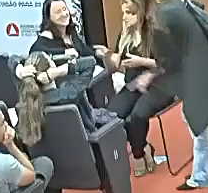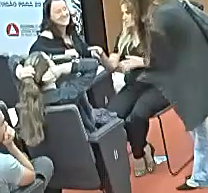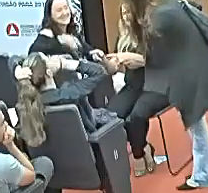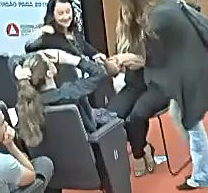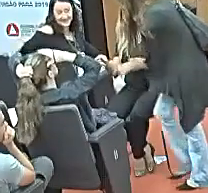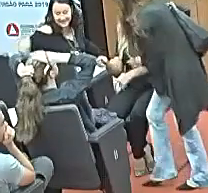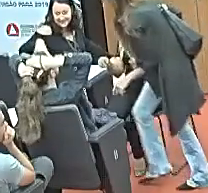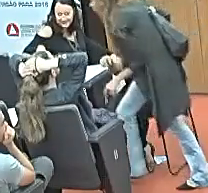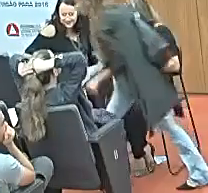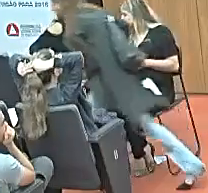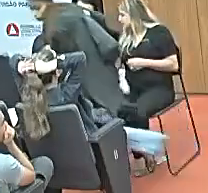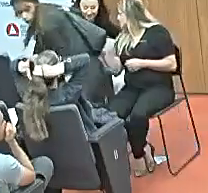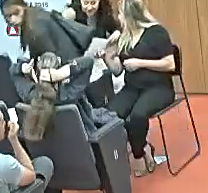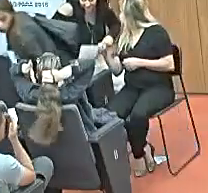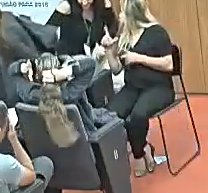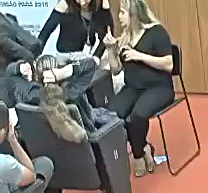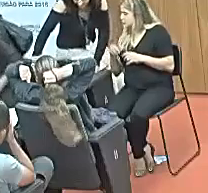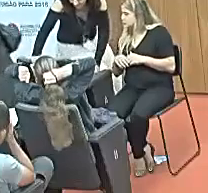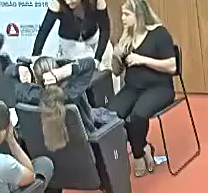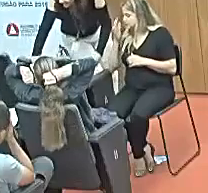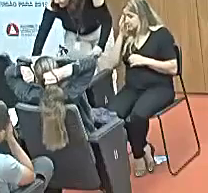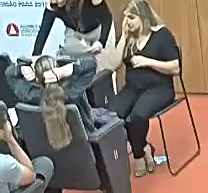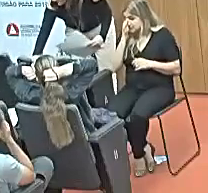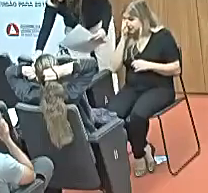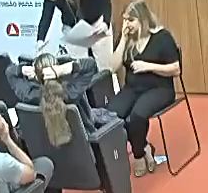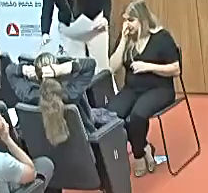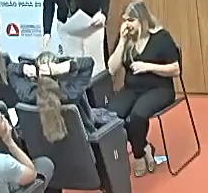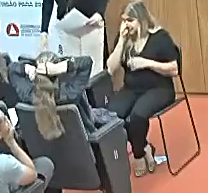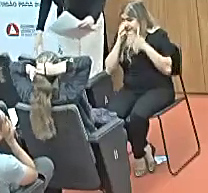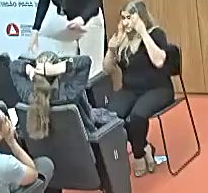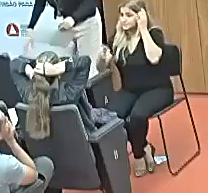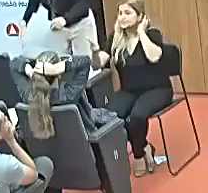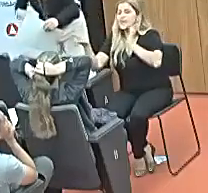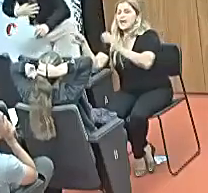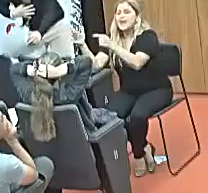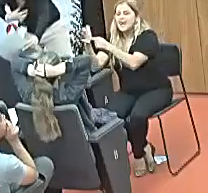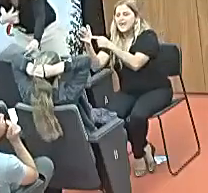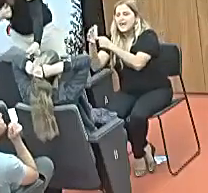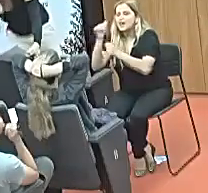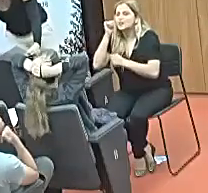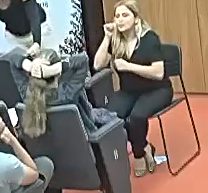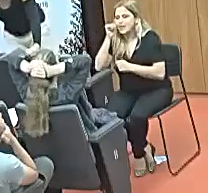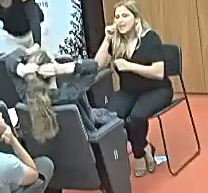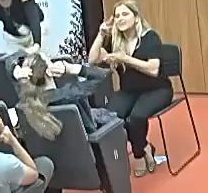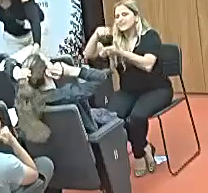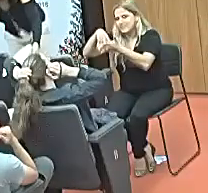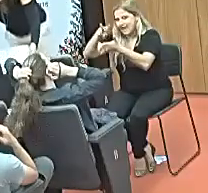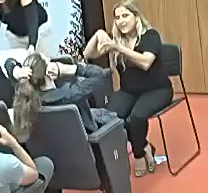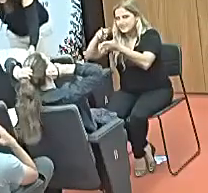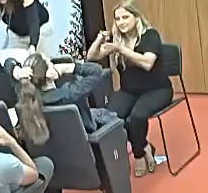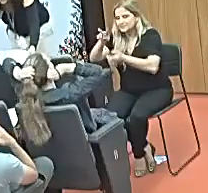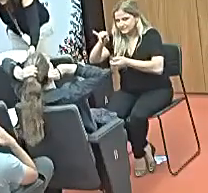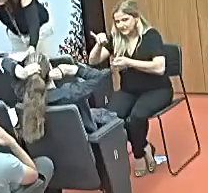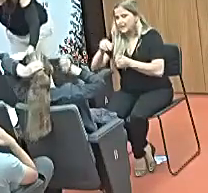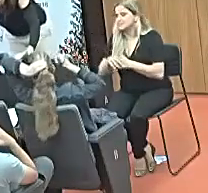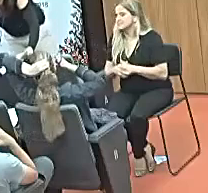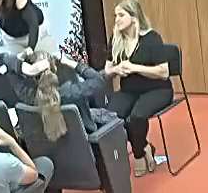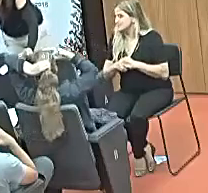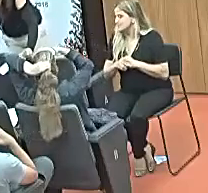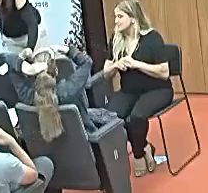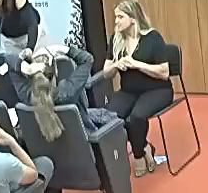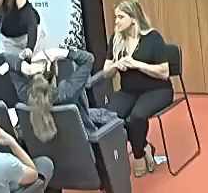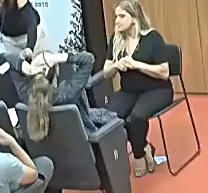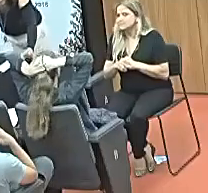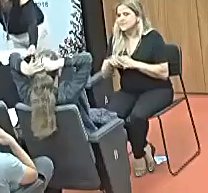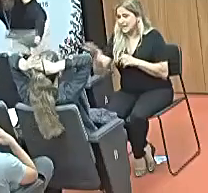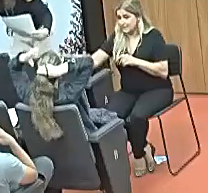aí da participação que nos acompanhou nesses quatro anos junto